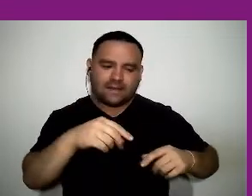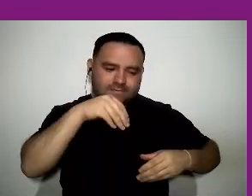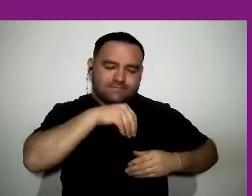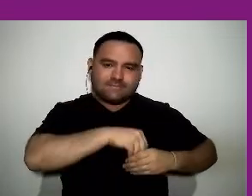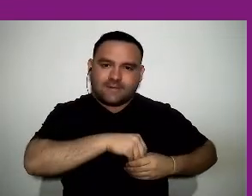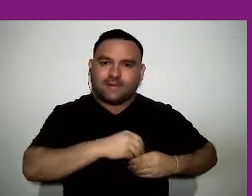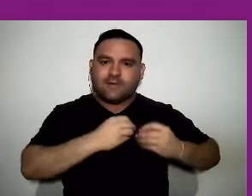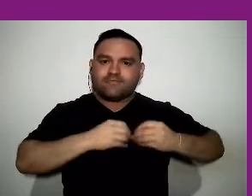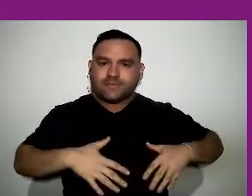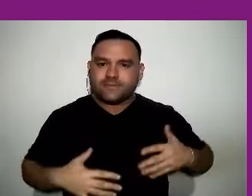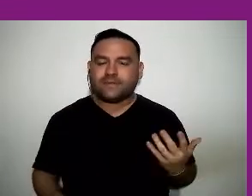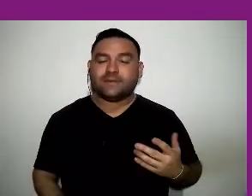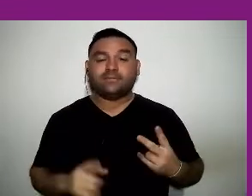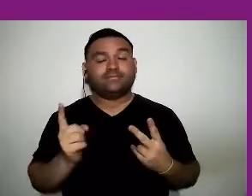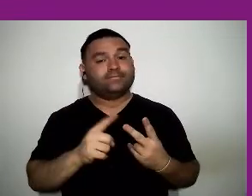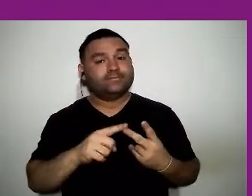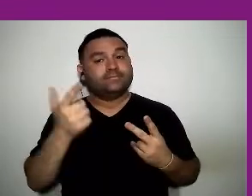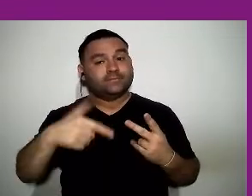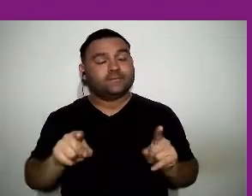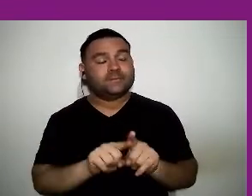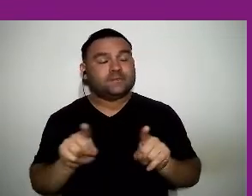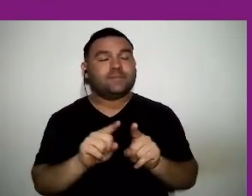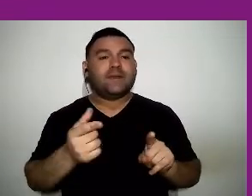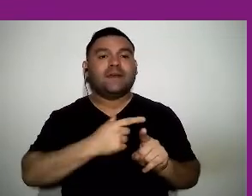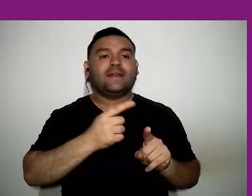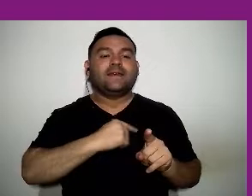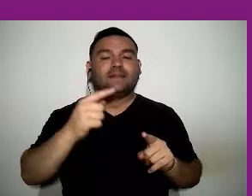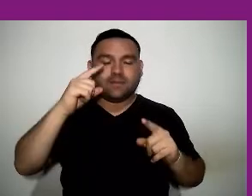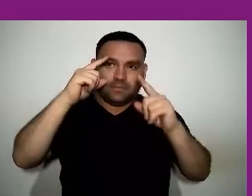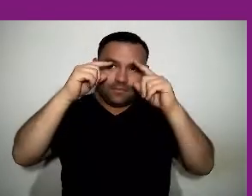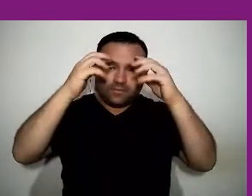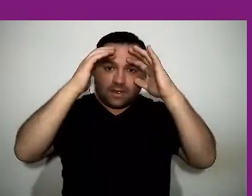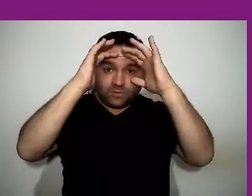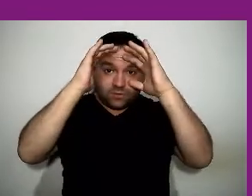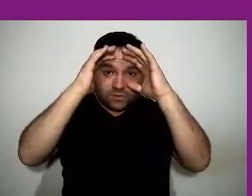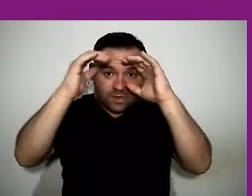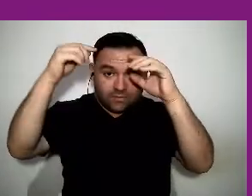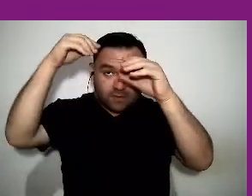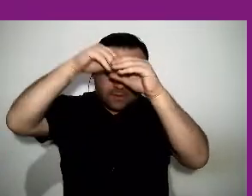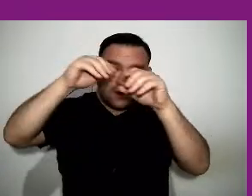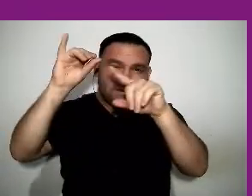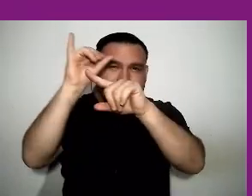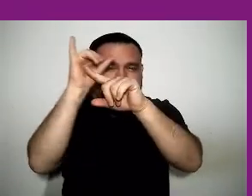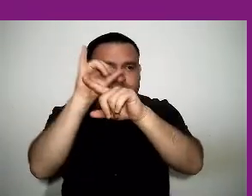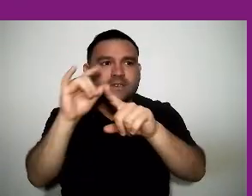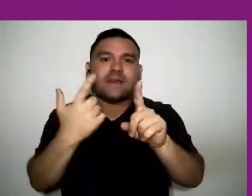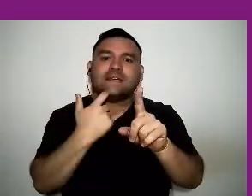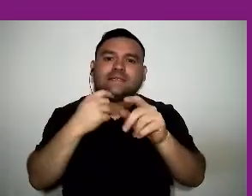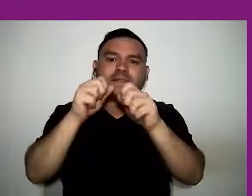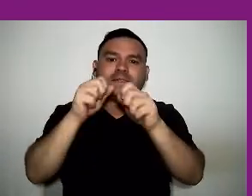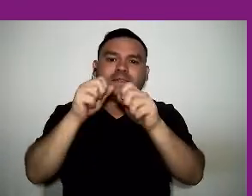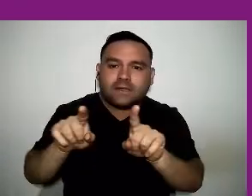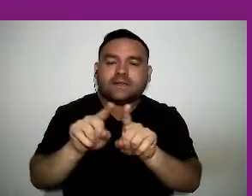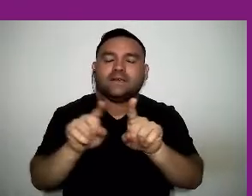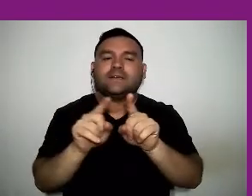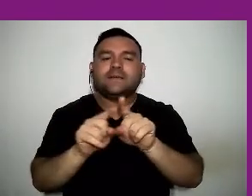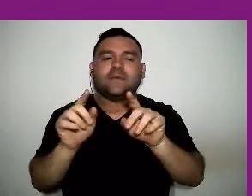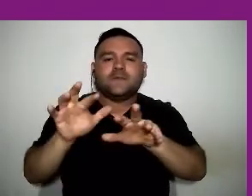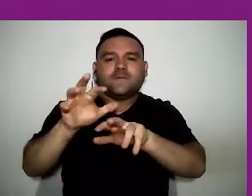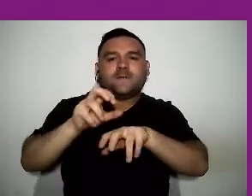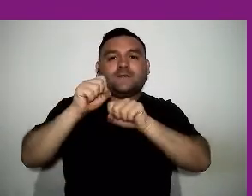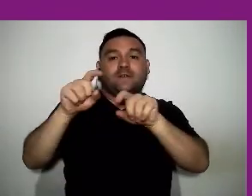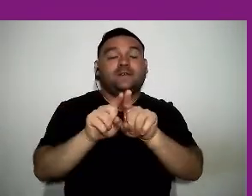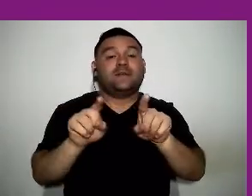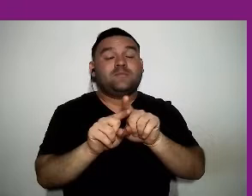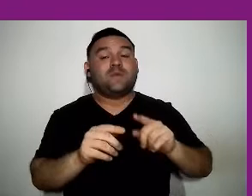local. Viu-se também eventos trombóticos no cérebro, eventos isquêmicos, hemorrágicos, infecciosos, e